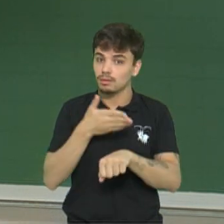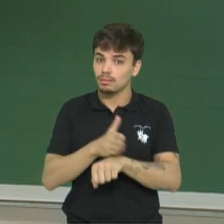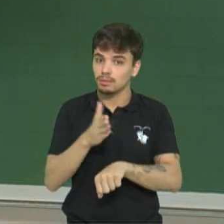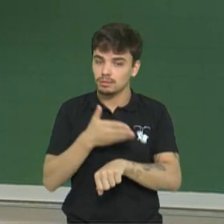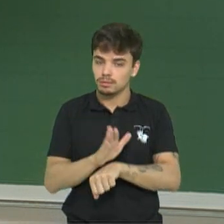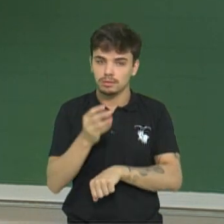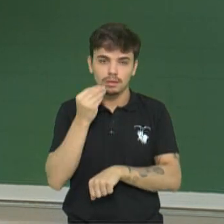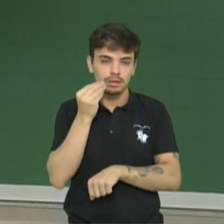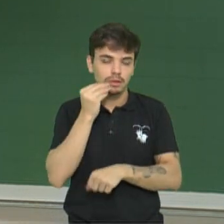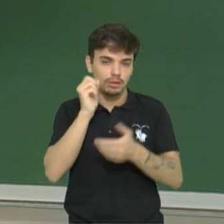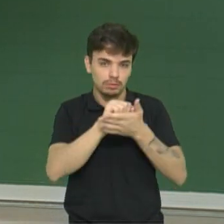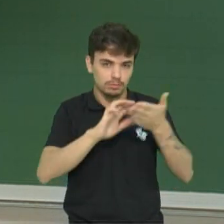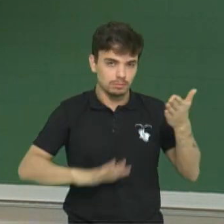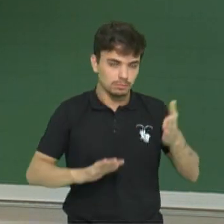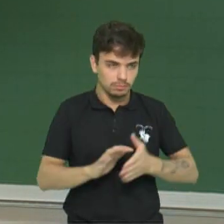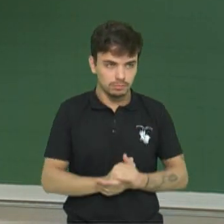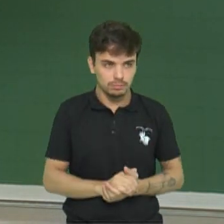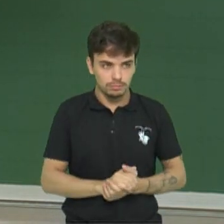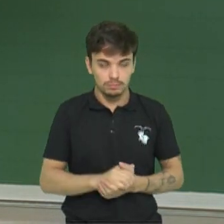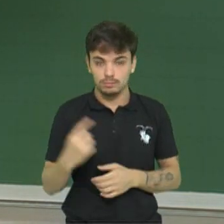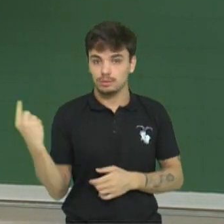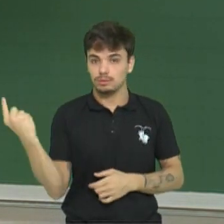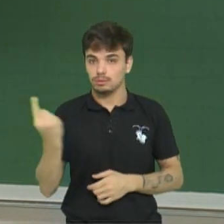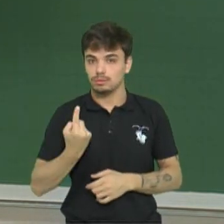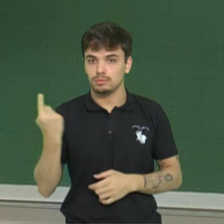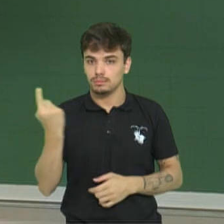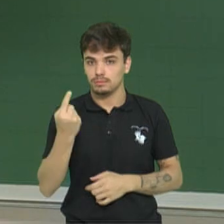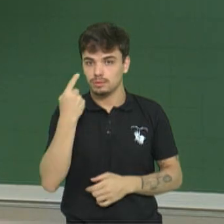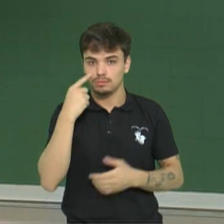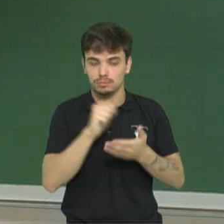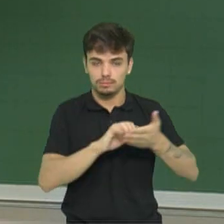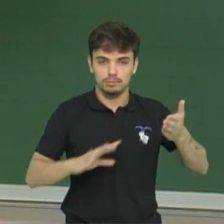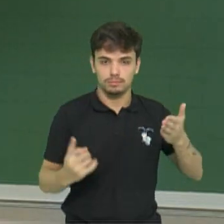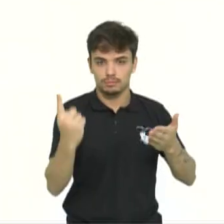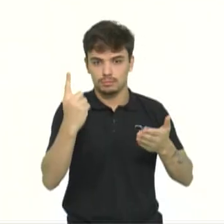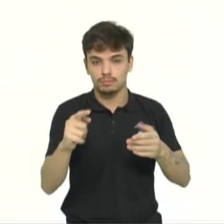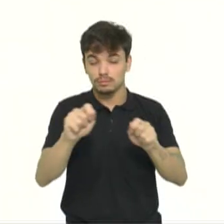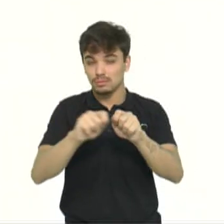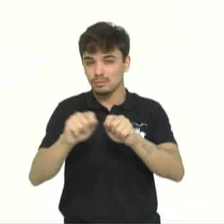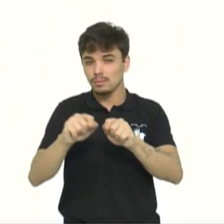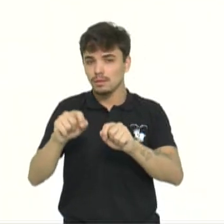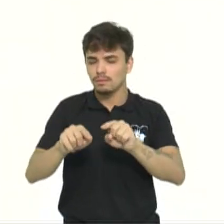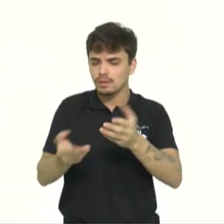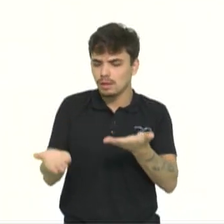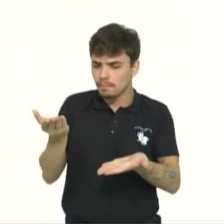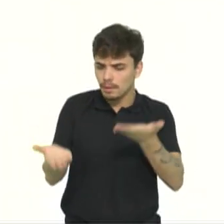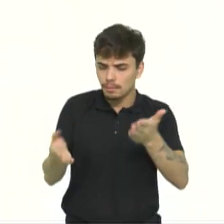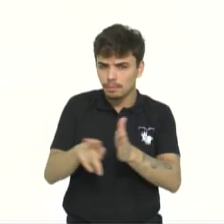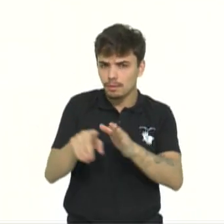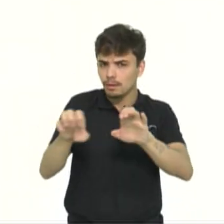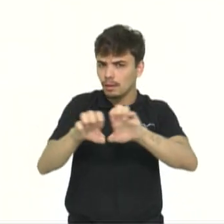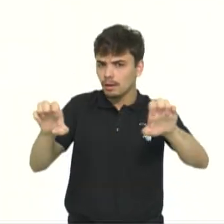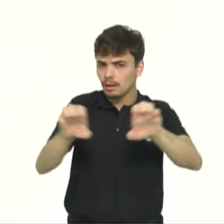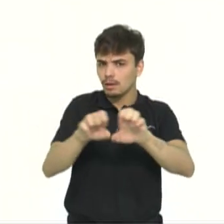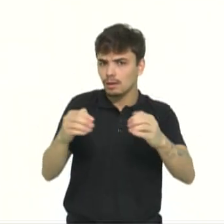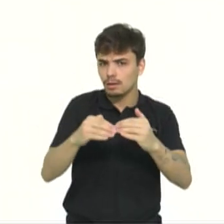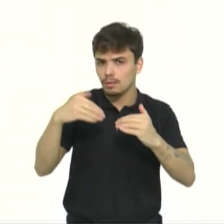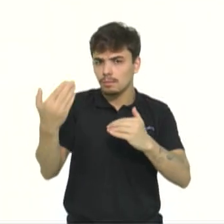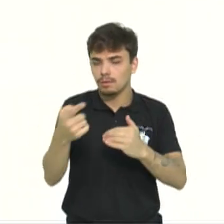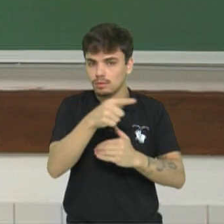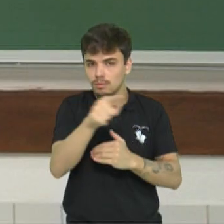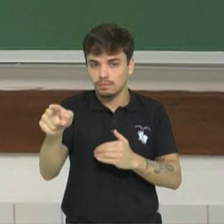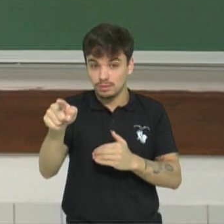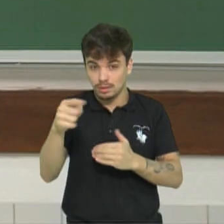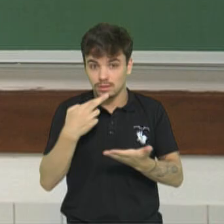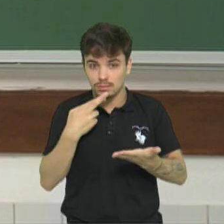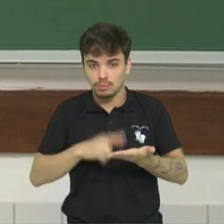um exercício sozinhos. Atividade 1. Faça o balanceamento da equação a seguir. Agora